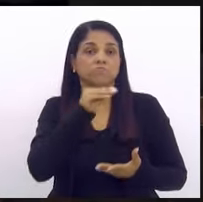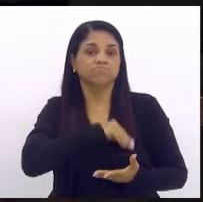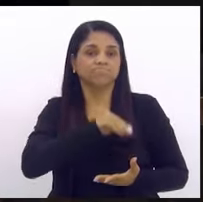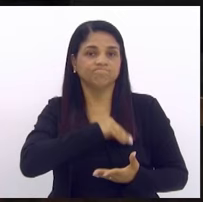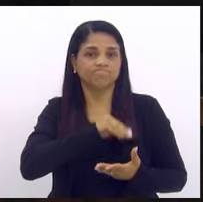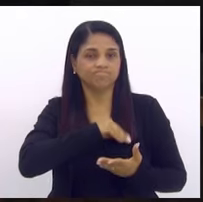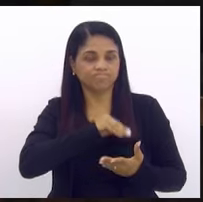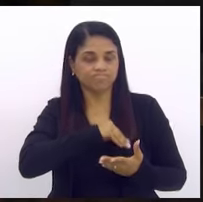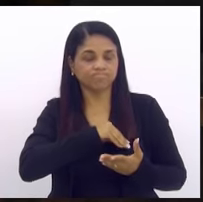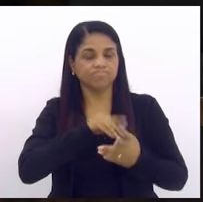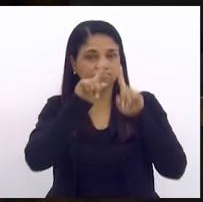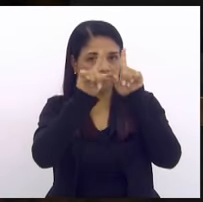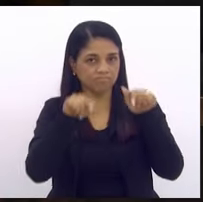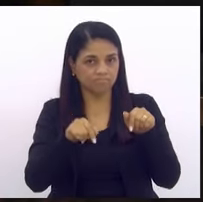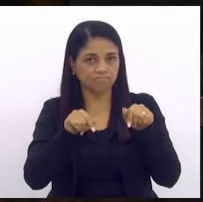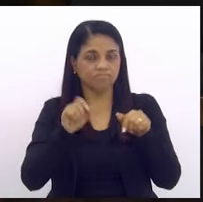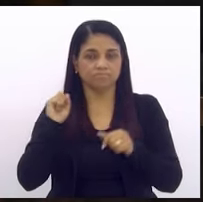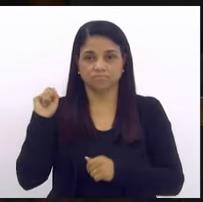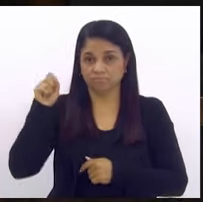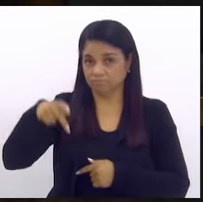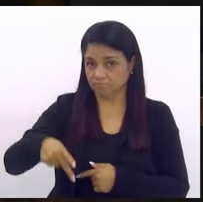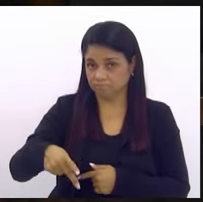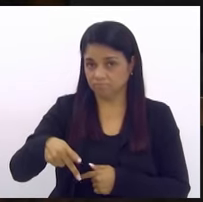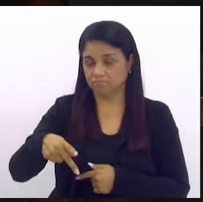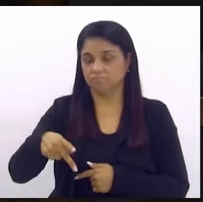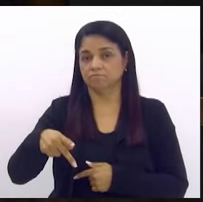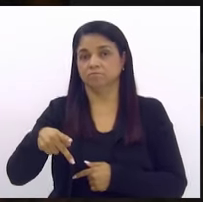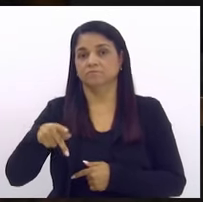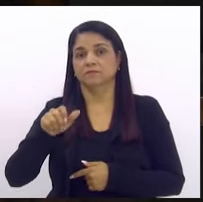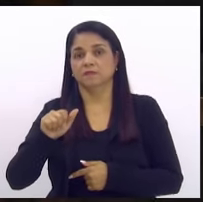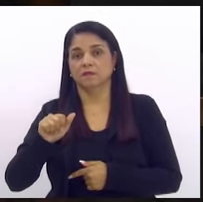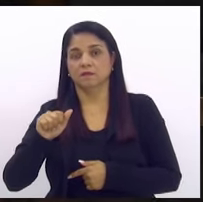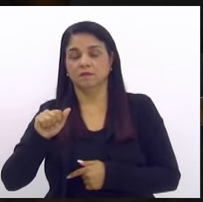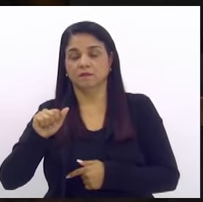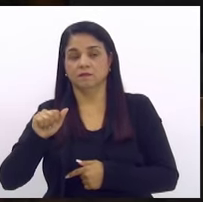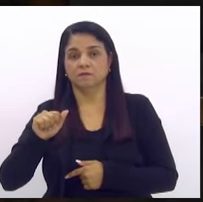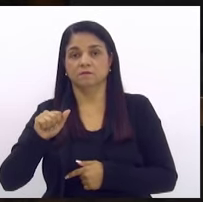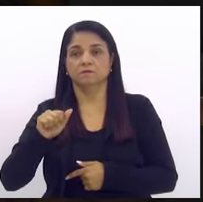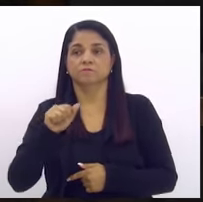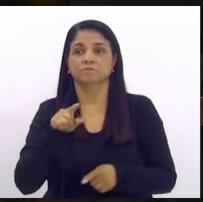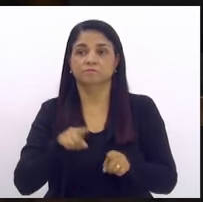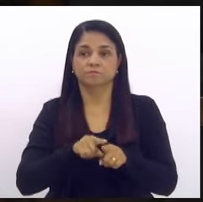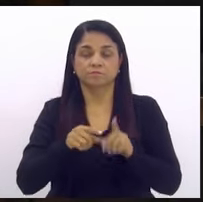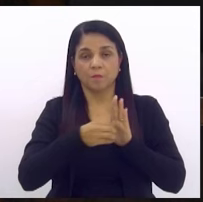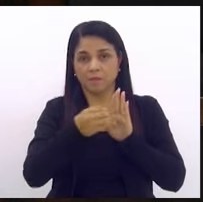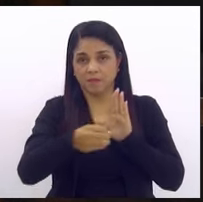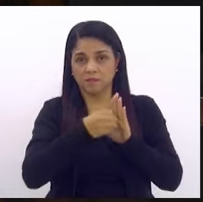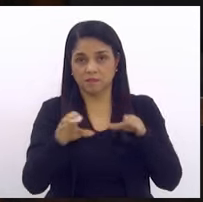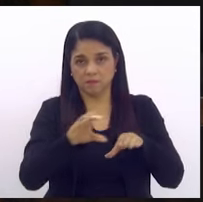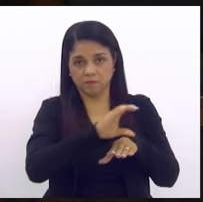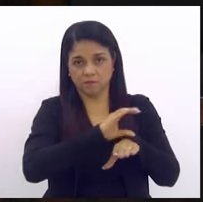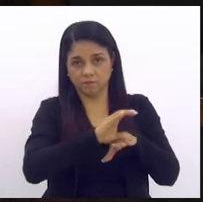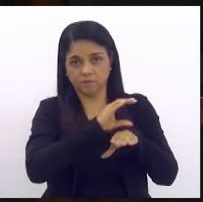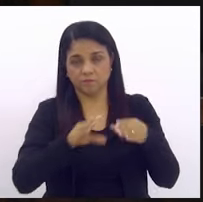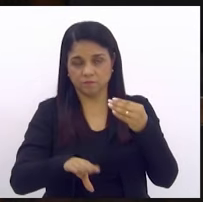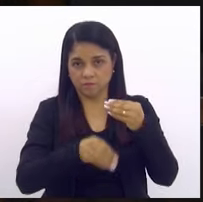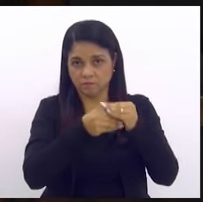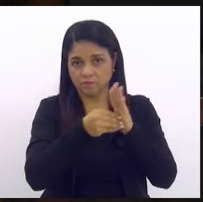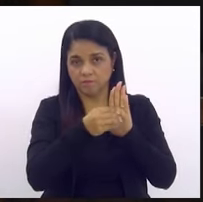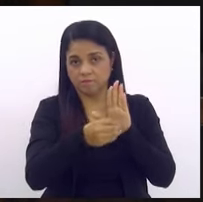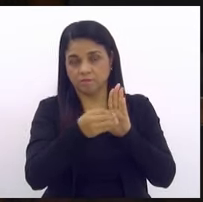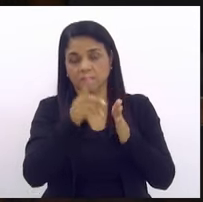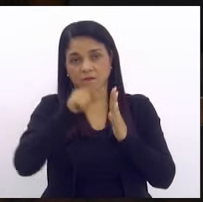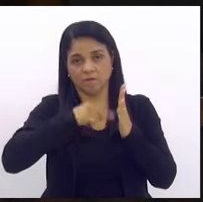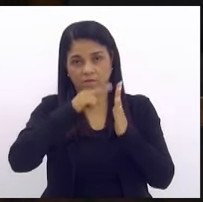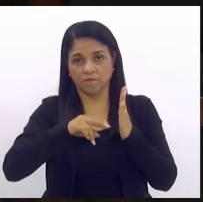salarial dos servidores inativos e pensionistas com direito à paridade, pendendo de parecer da Comissão de Emendas Constitucionais e Vetos,